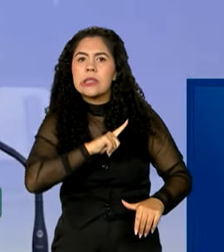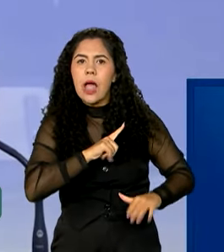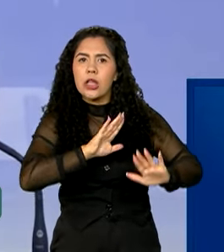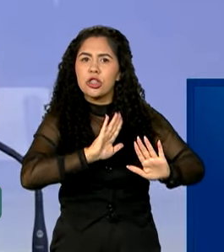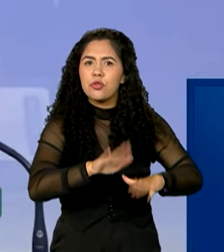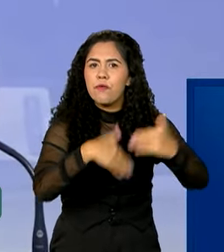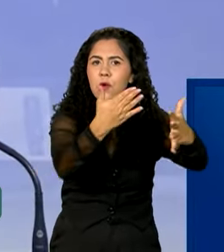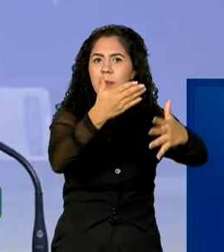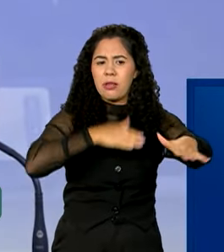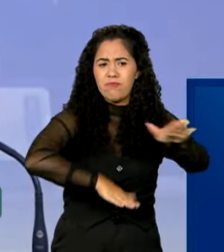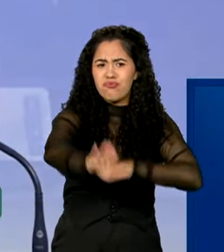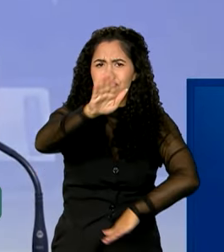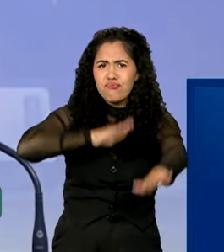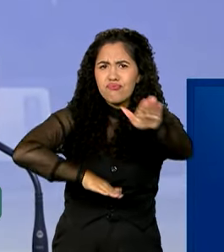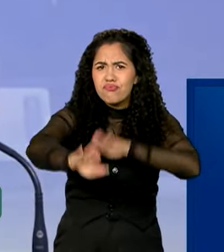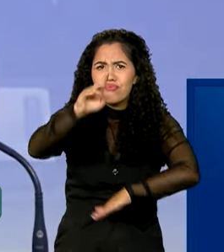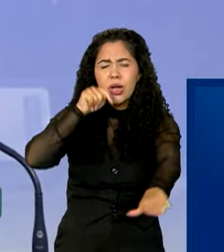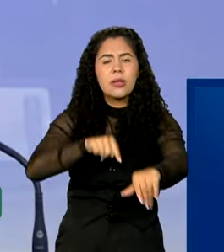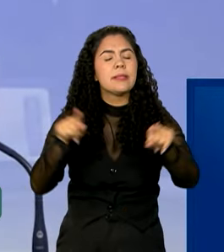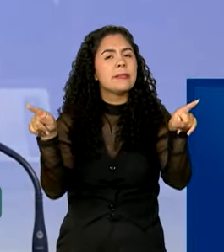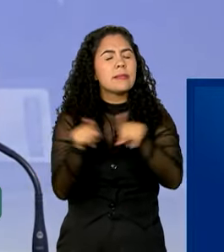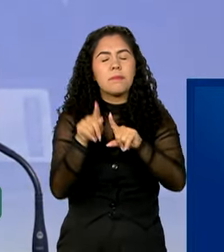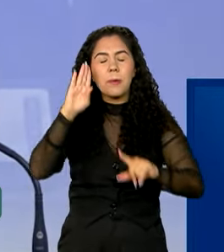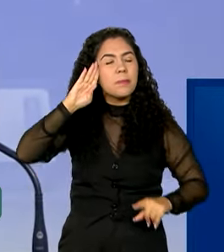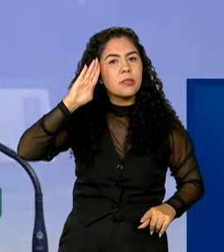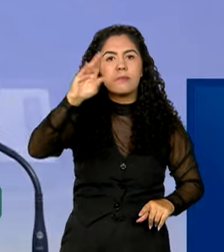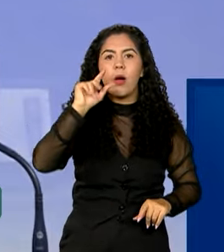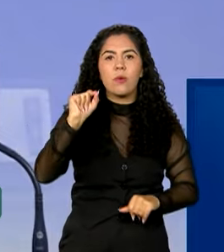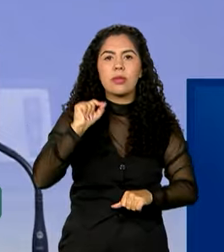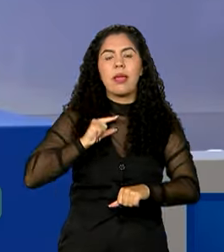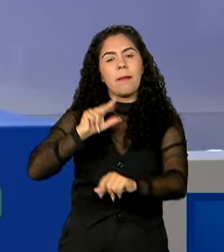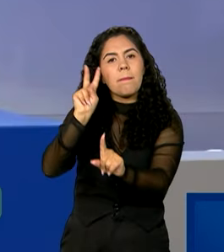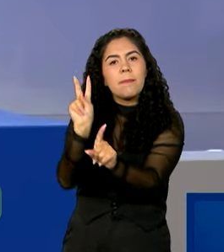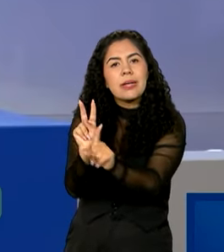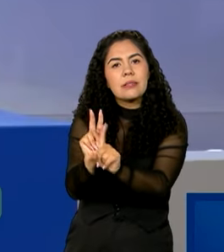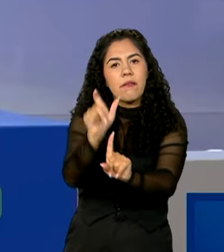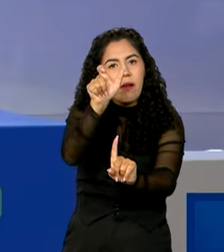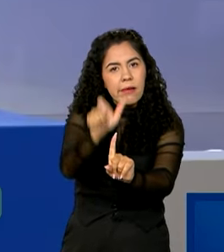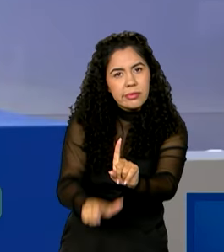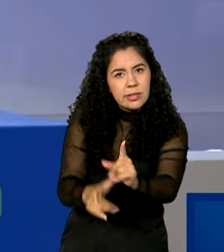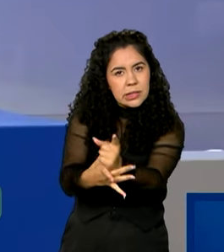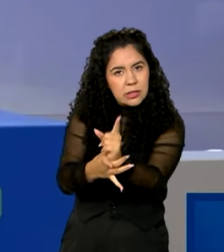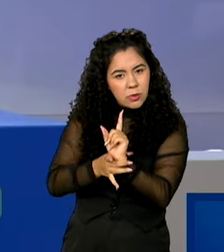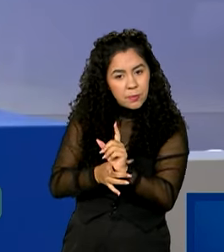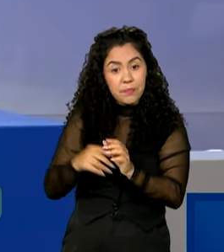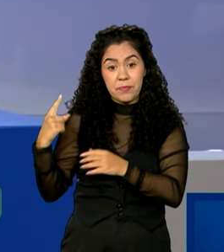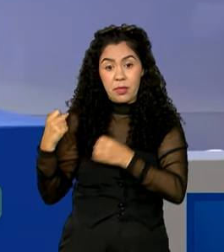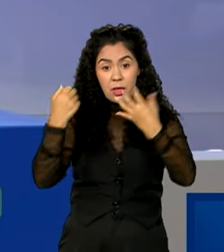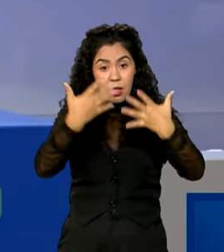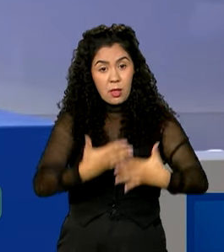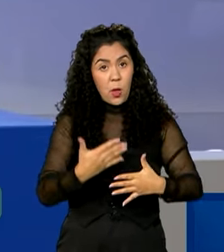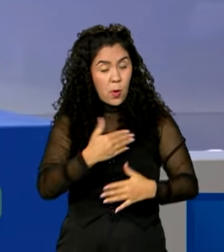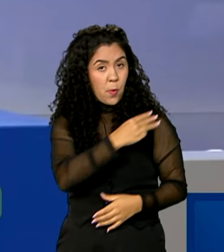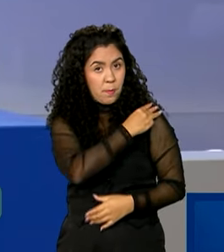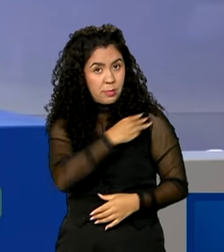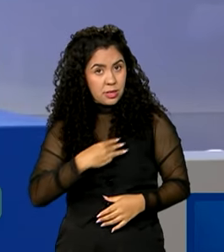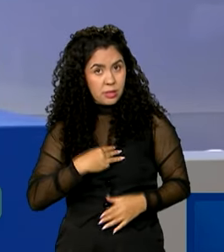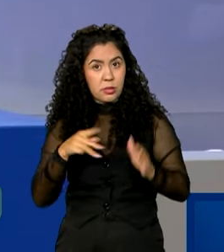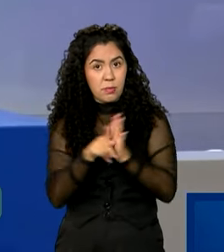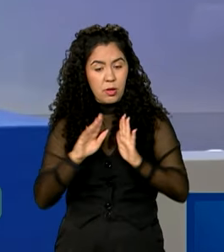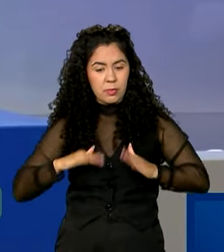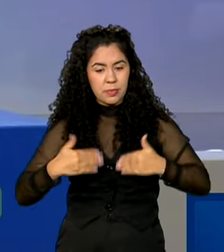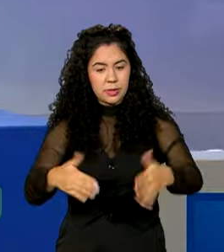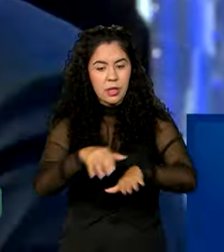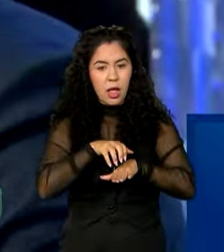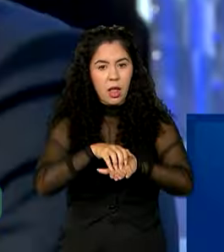mas ela representa, em especial, preservação de vida humana. O ministro dos Transportes, Renan Filho, destacou